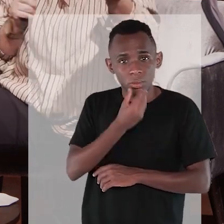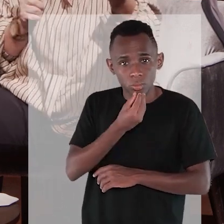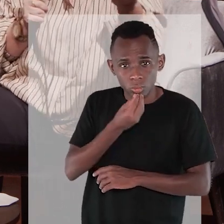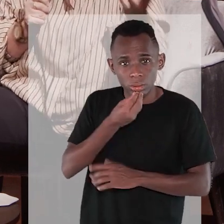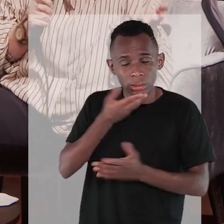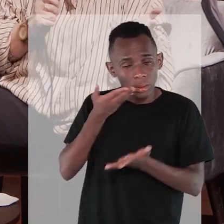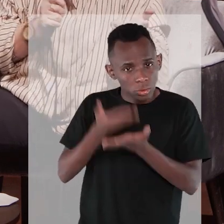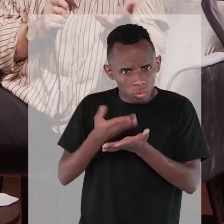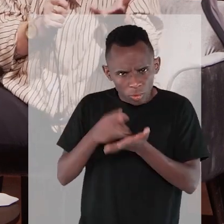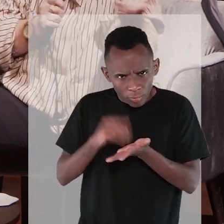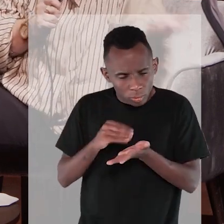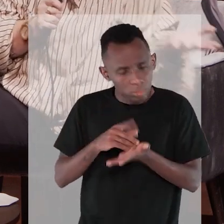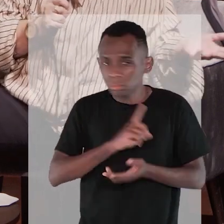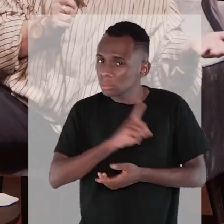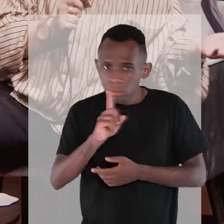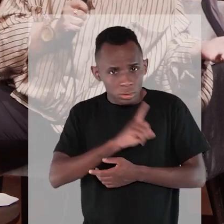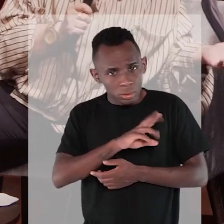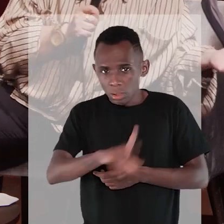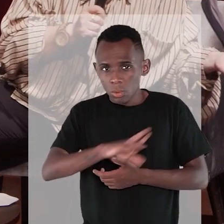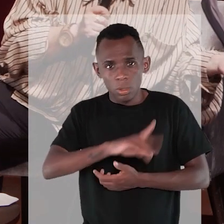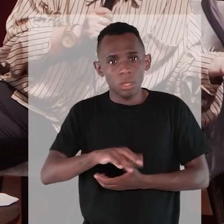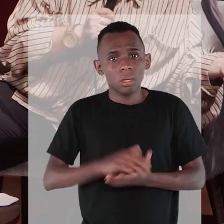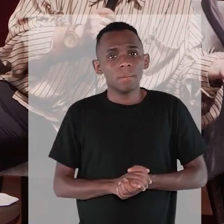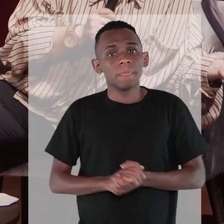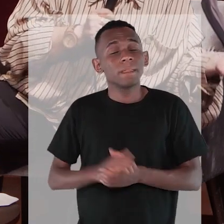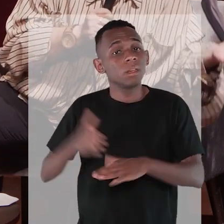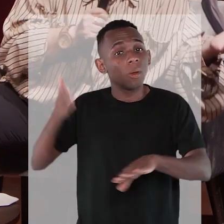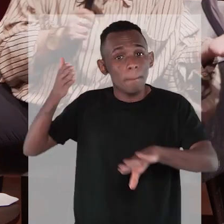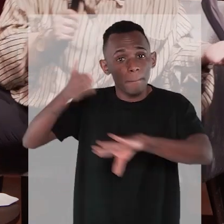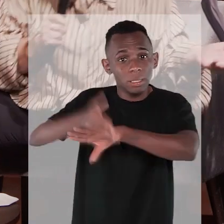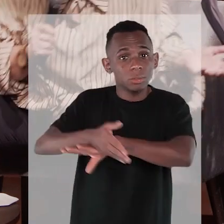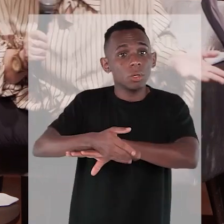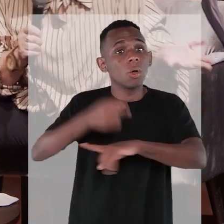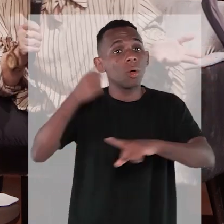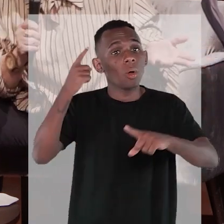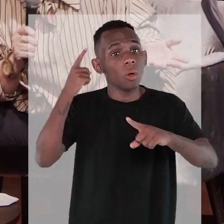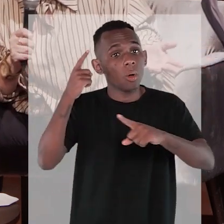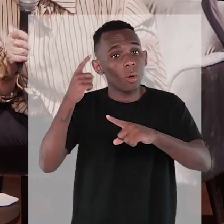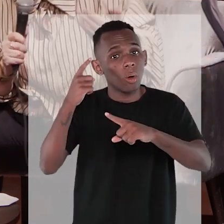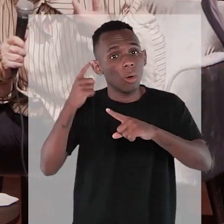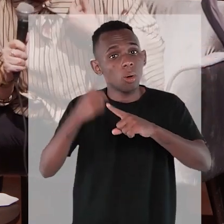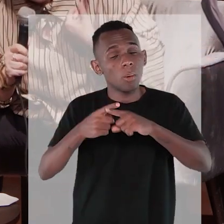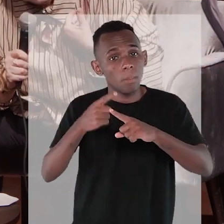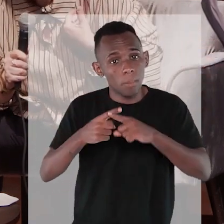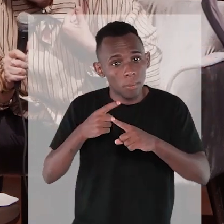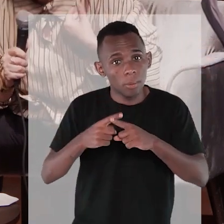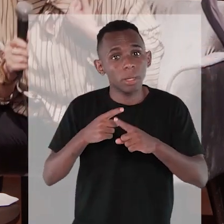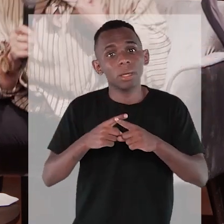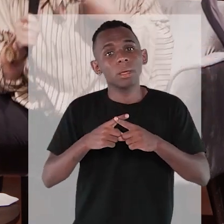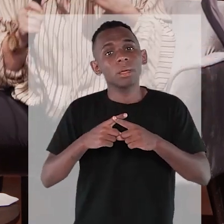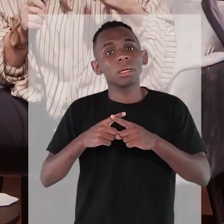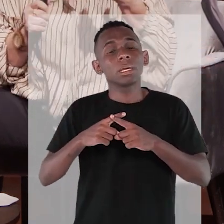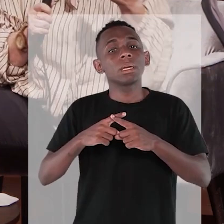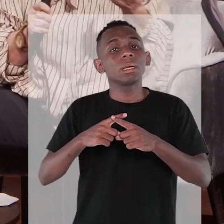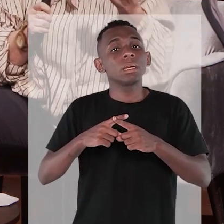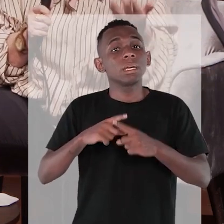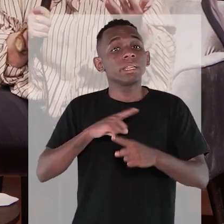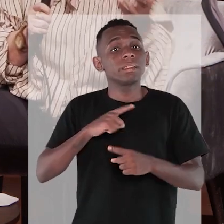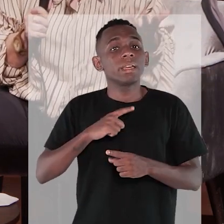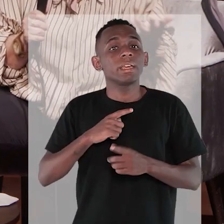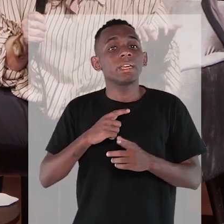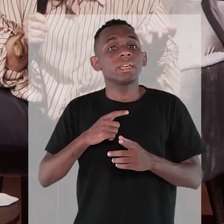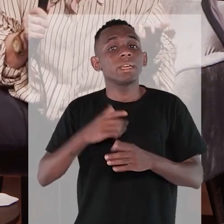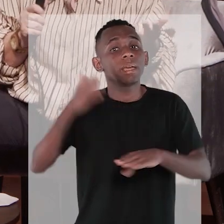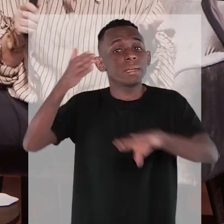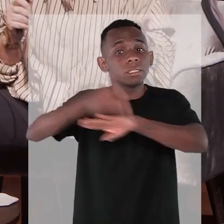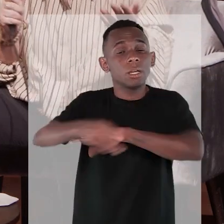Né? Ele não passou na federal porque tem cota na federal. Eu ouvi isso, né? Mais de